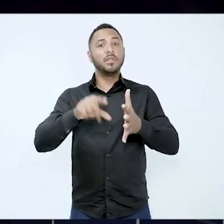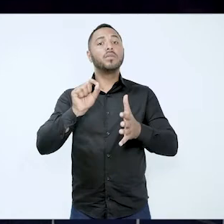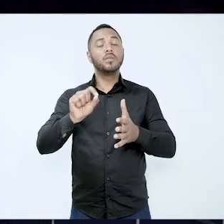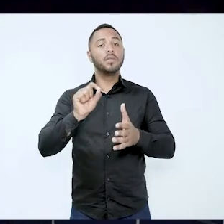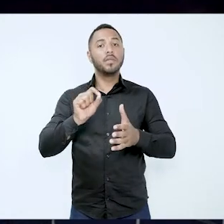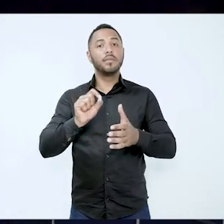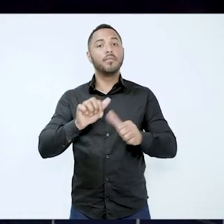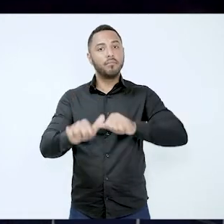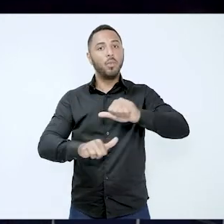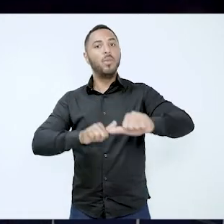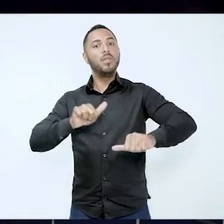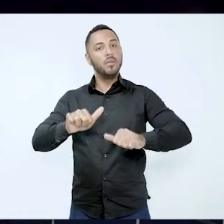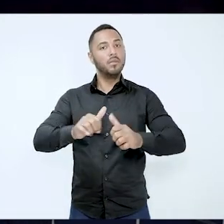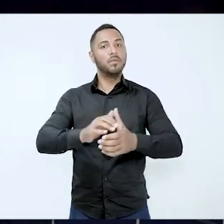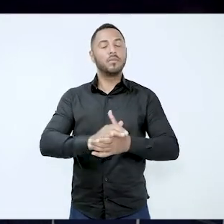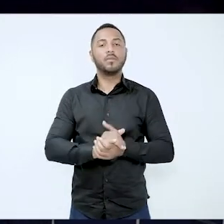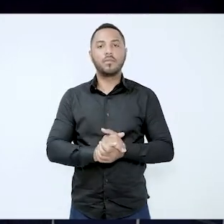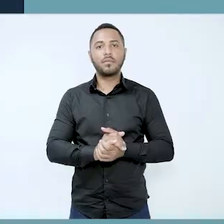no comércio.